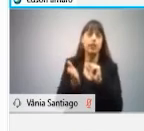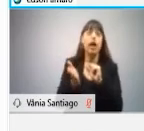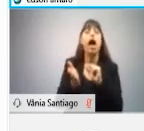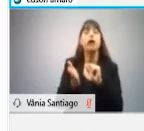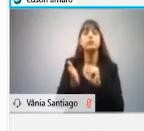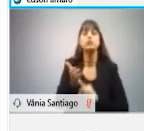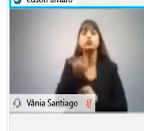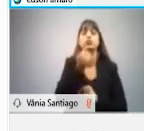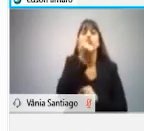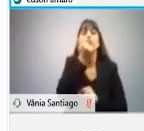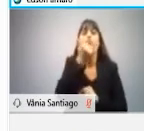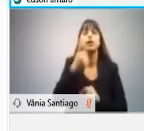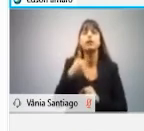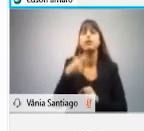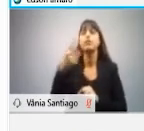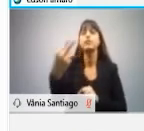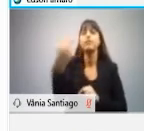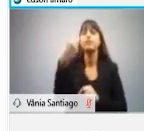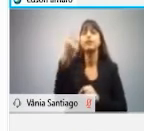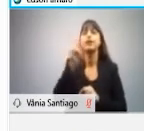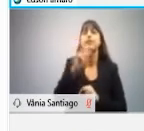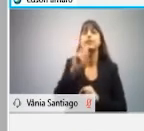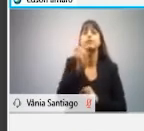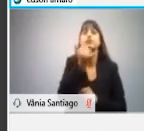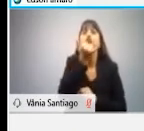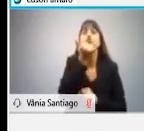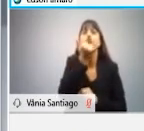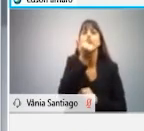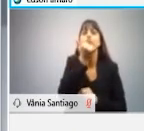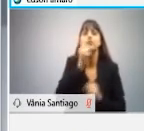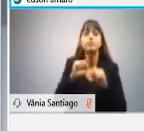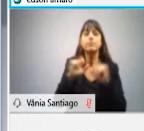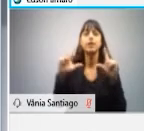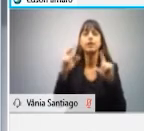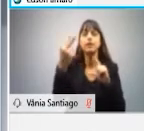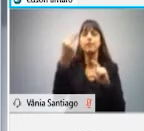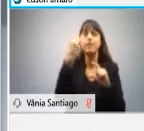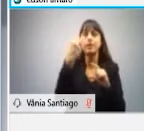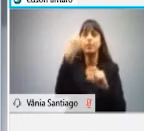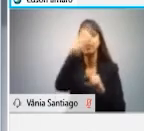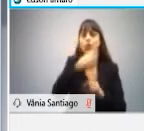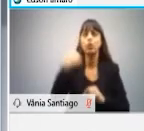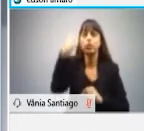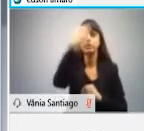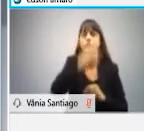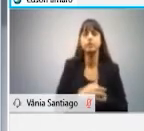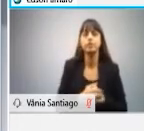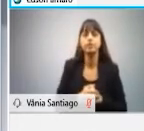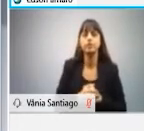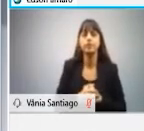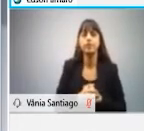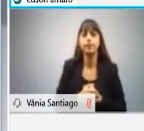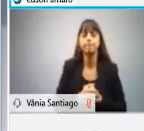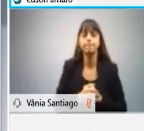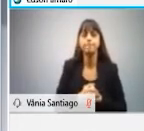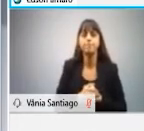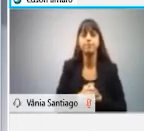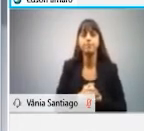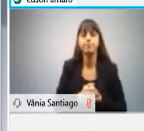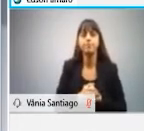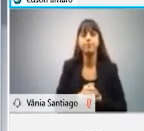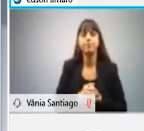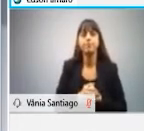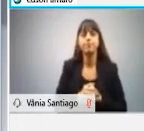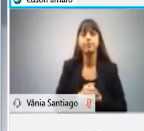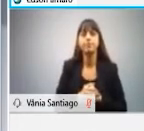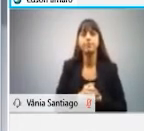não está habilitada, estão me informando aqui, ó, desculpa. Deixa eu ligar minha câmera para vocês. Deixa eu ver se eu consigo aqui.